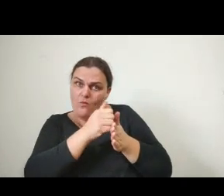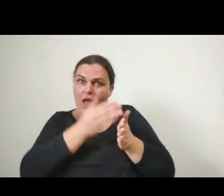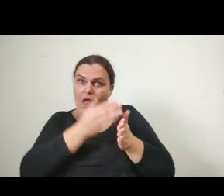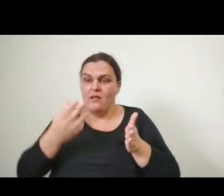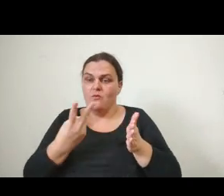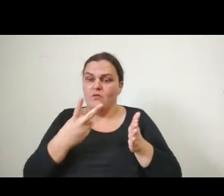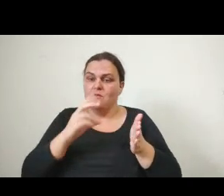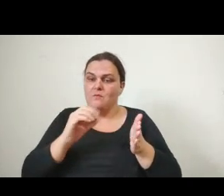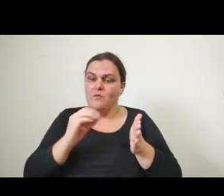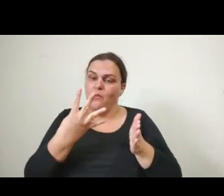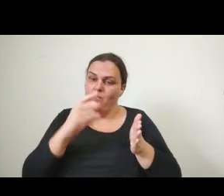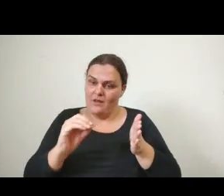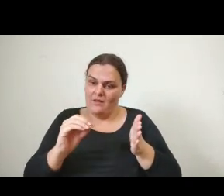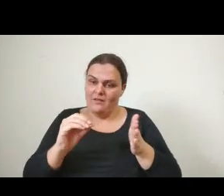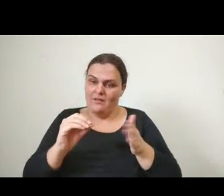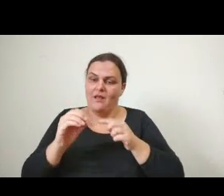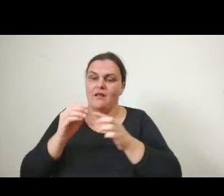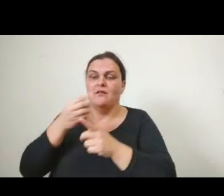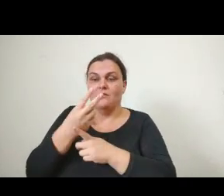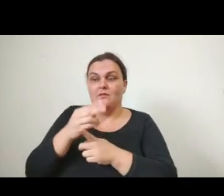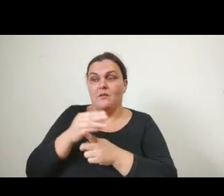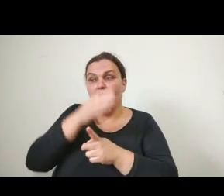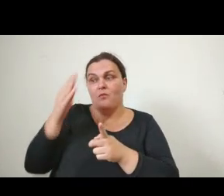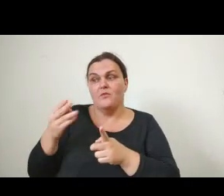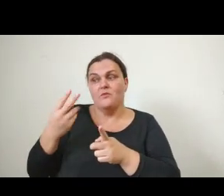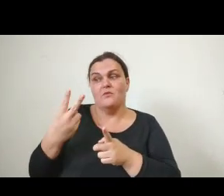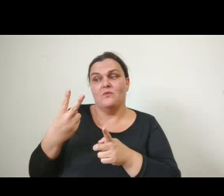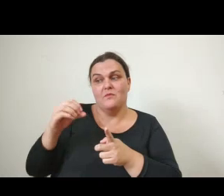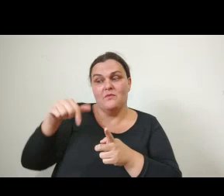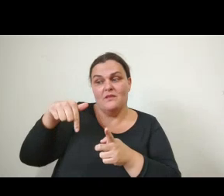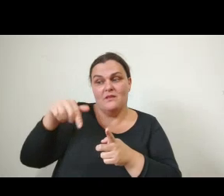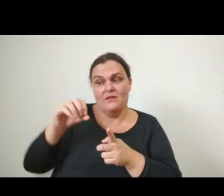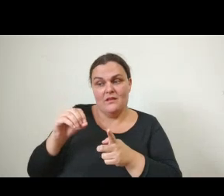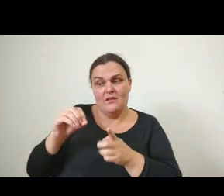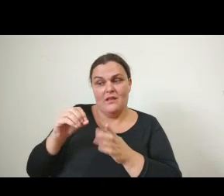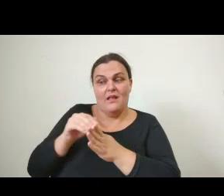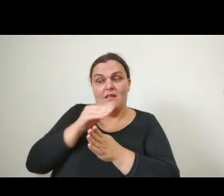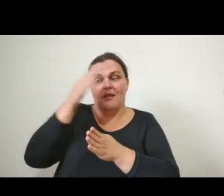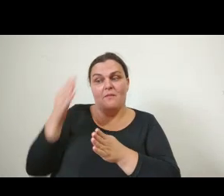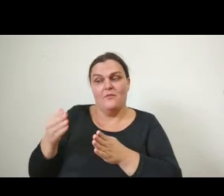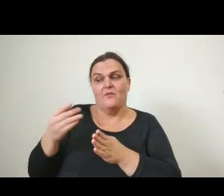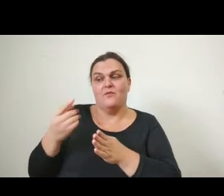2070, 2071 a 2100.